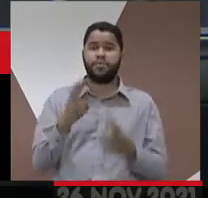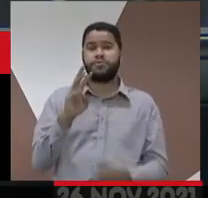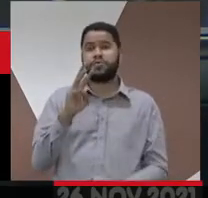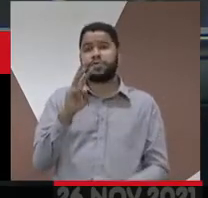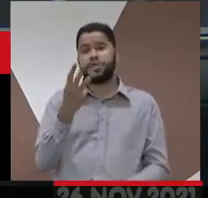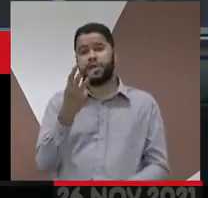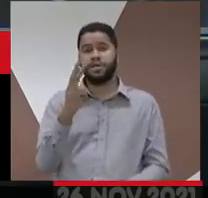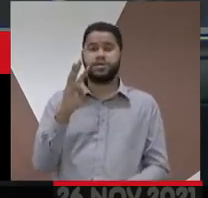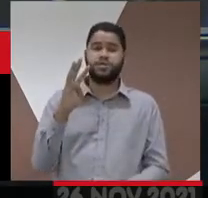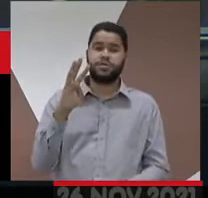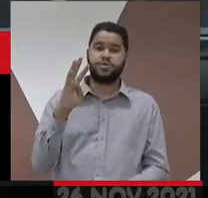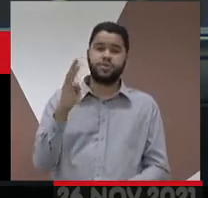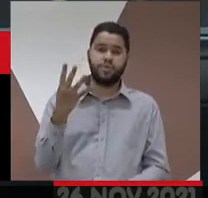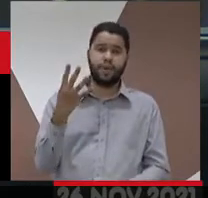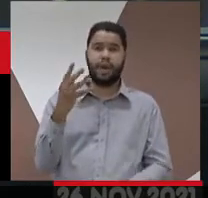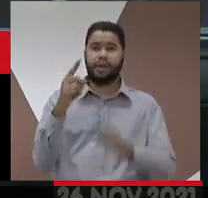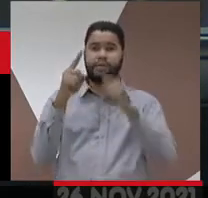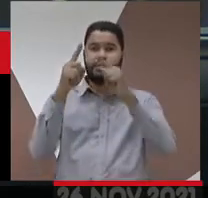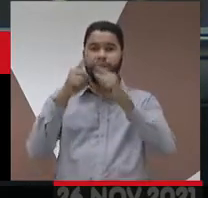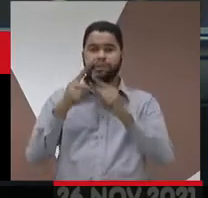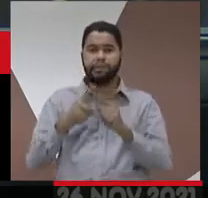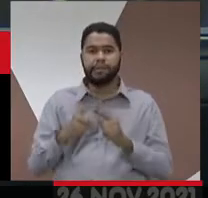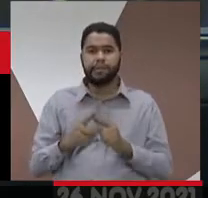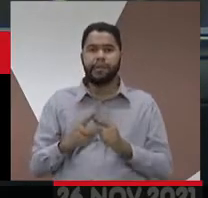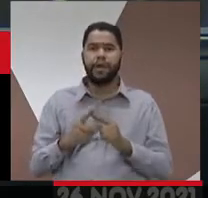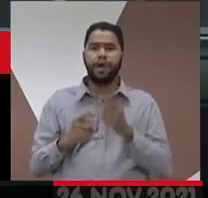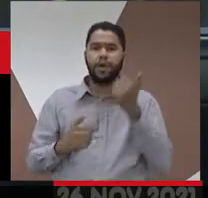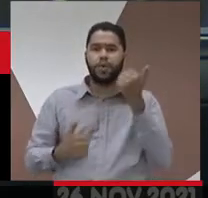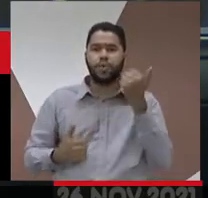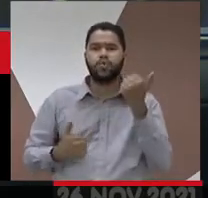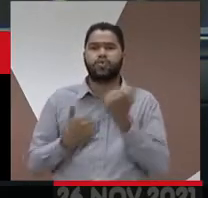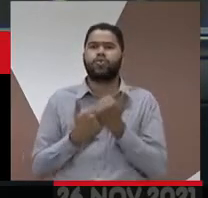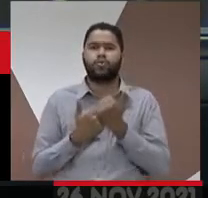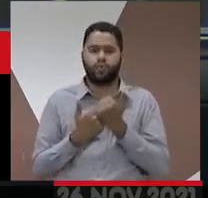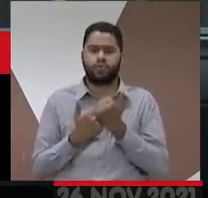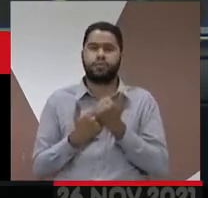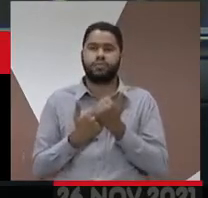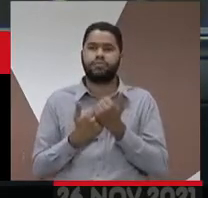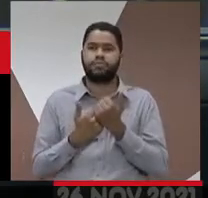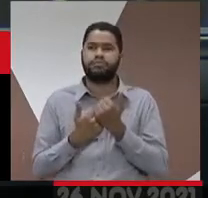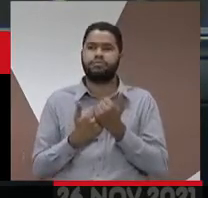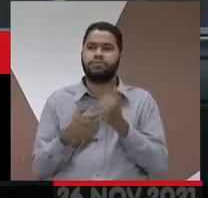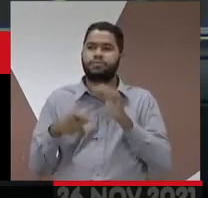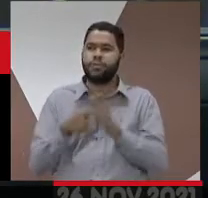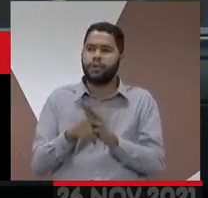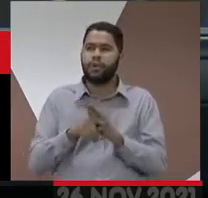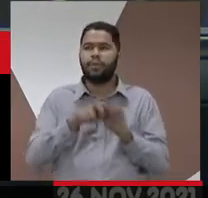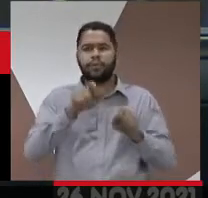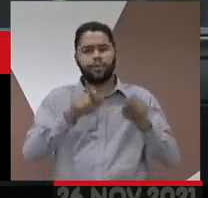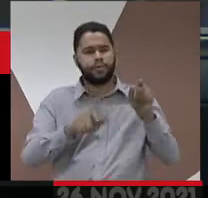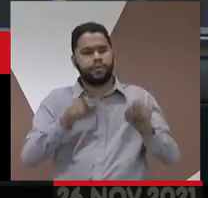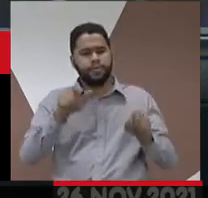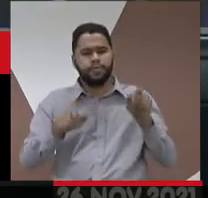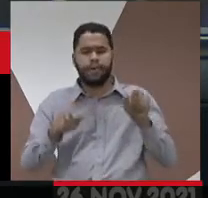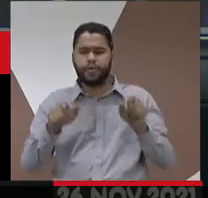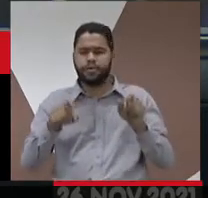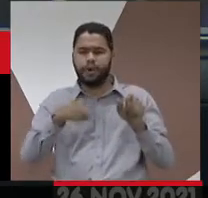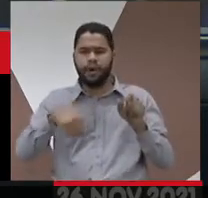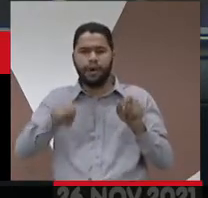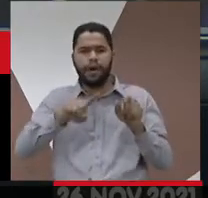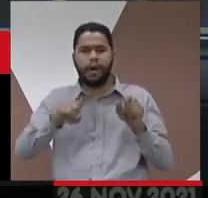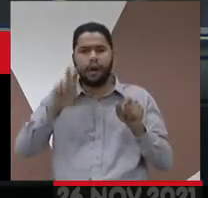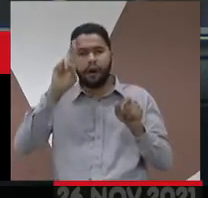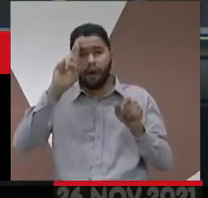3 ou 4 técnicos dando suporte a dirigentes para que a